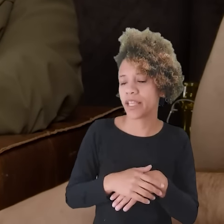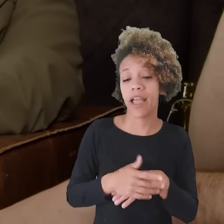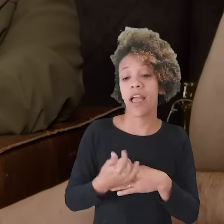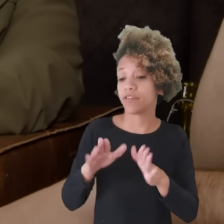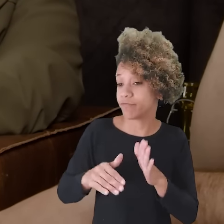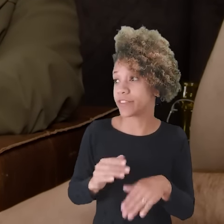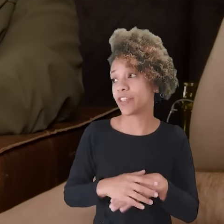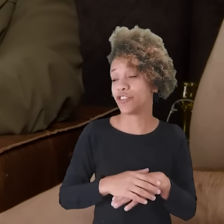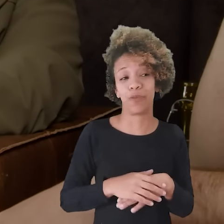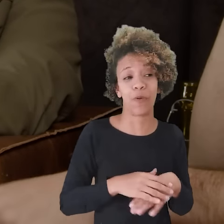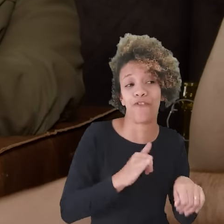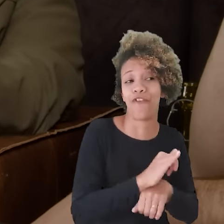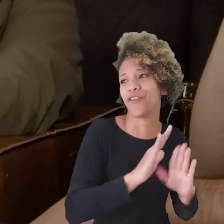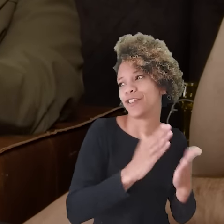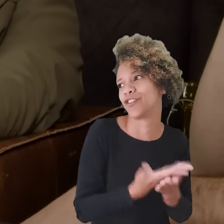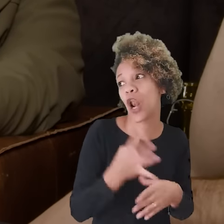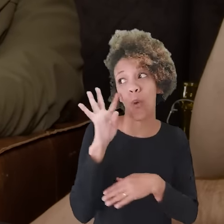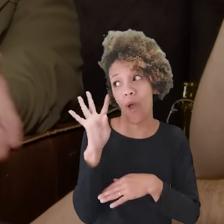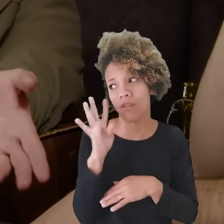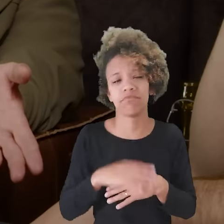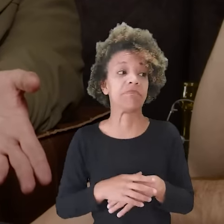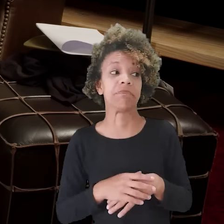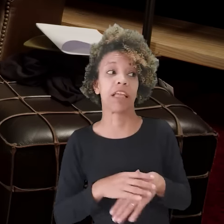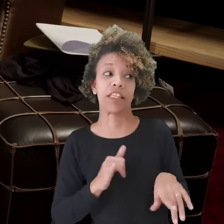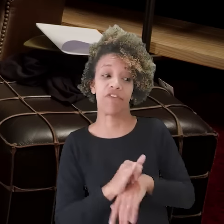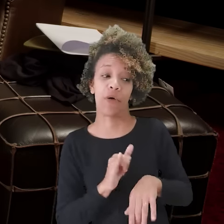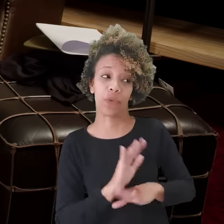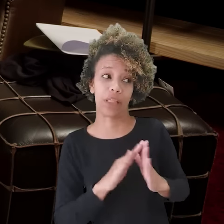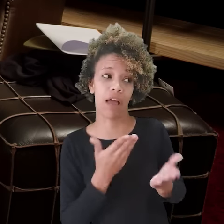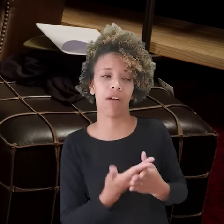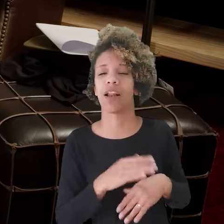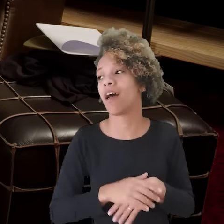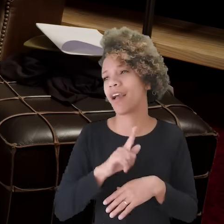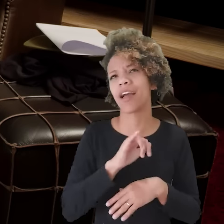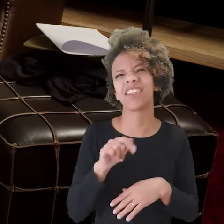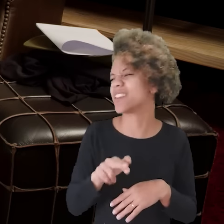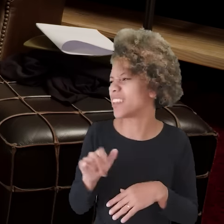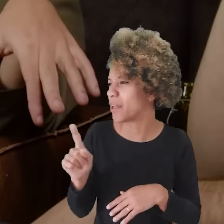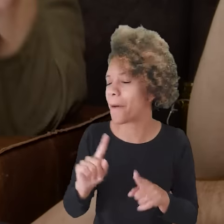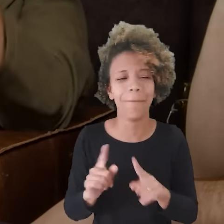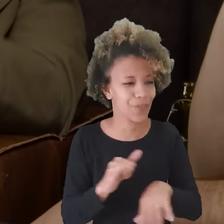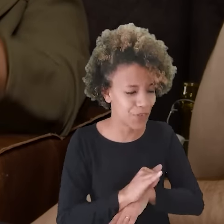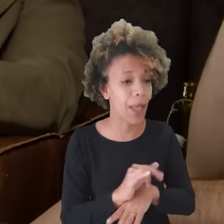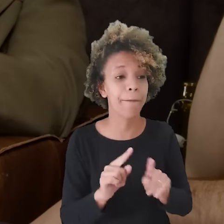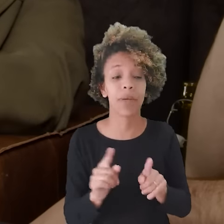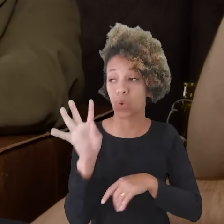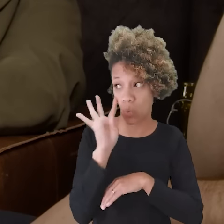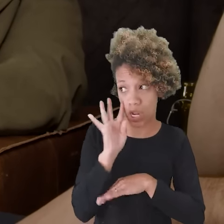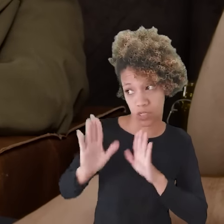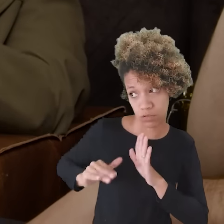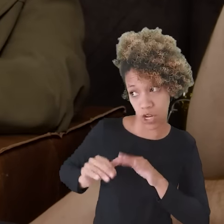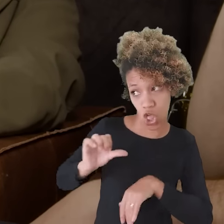a gente gazear aula para ir na praia trabalhada Tipo se você for na praia quarta-feira você falou gazela se você for na praia Recife